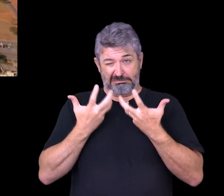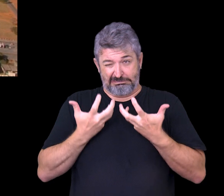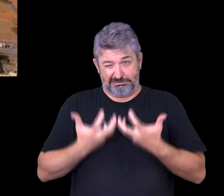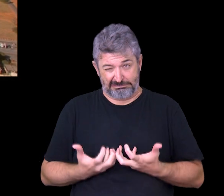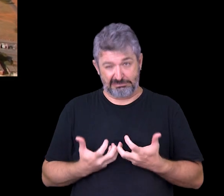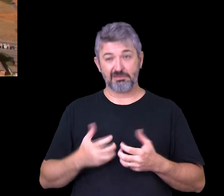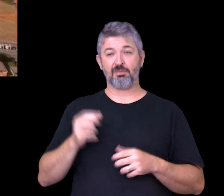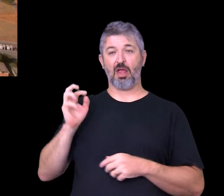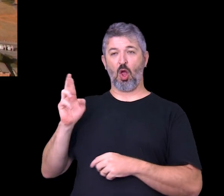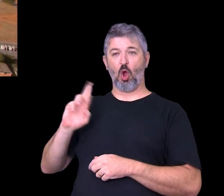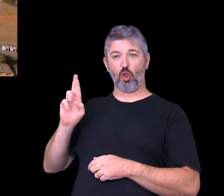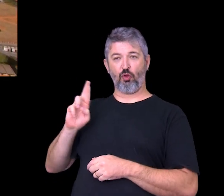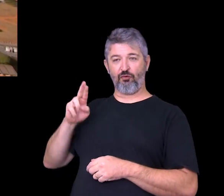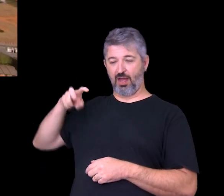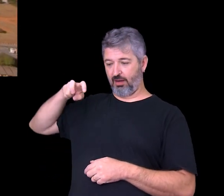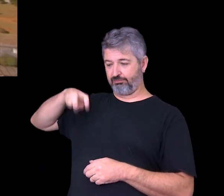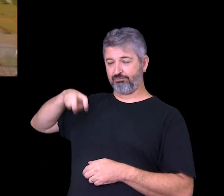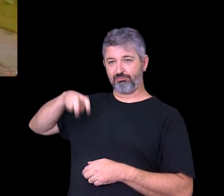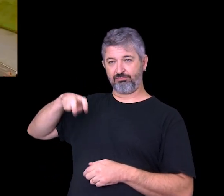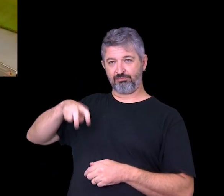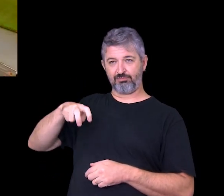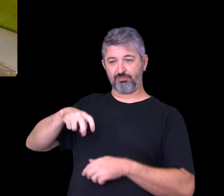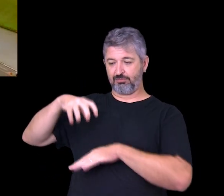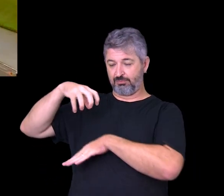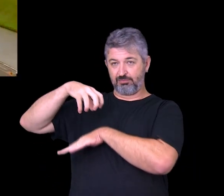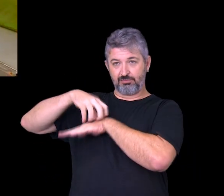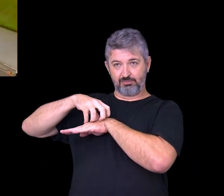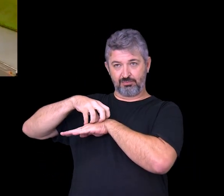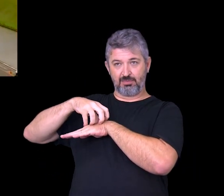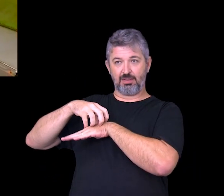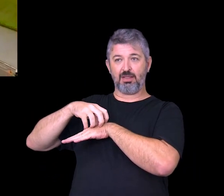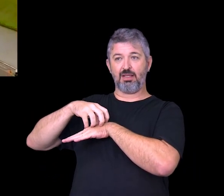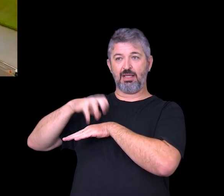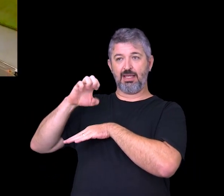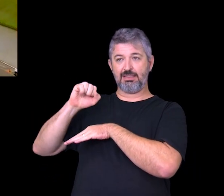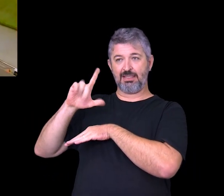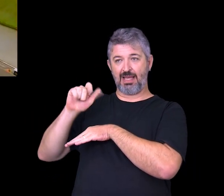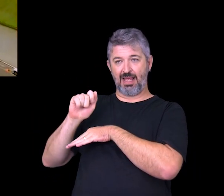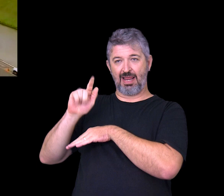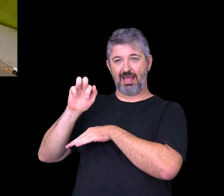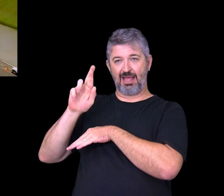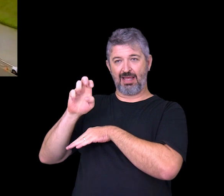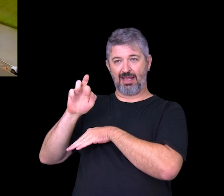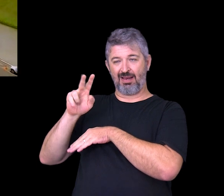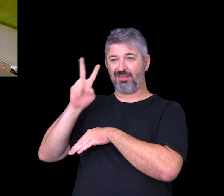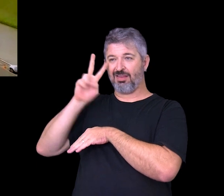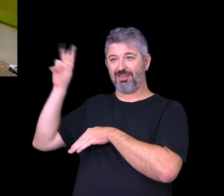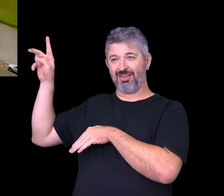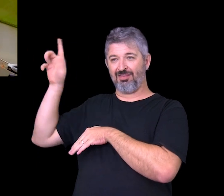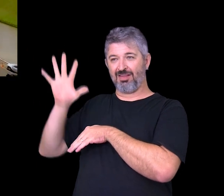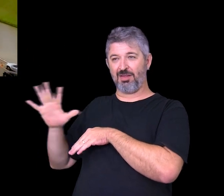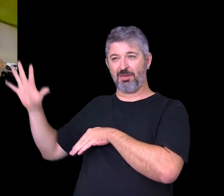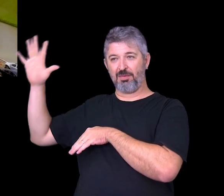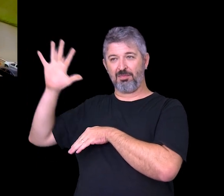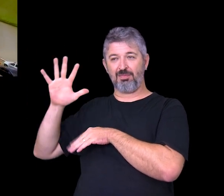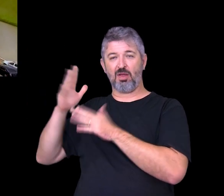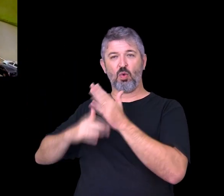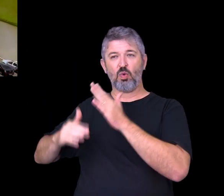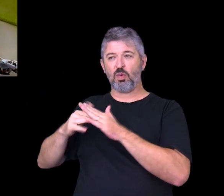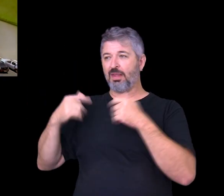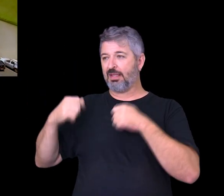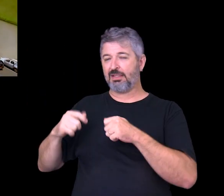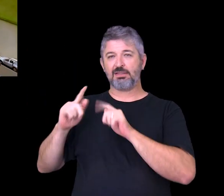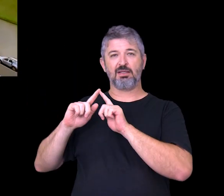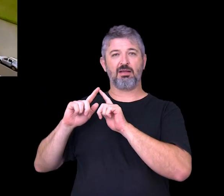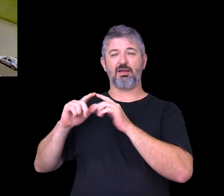rodoviária, onde é chamada escala gregária, onde se estão juntos ali todas as coisas de primeiras necessidades, escritórios, shoppings, essa